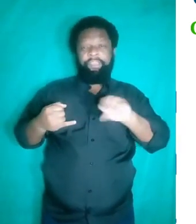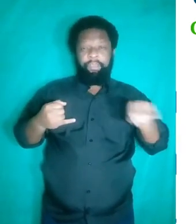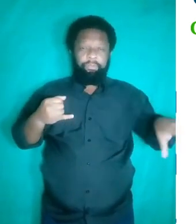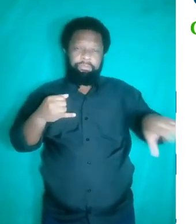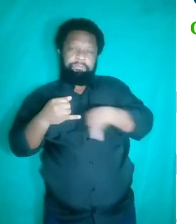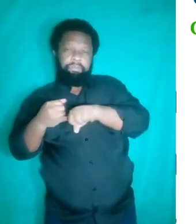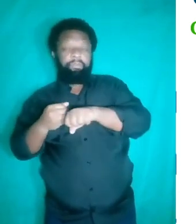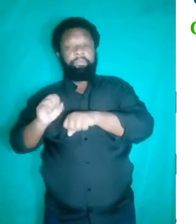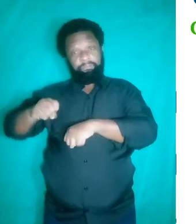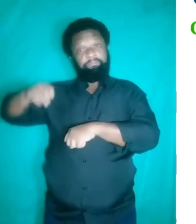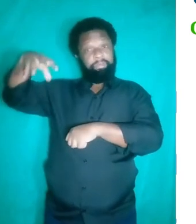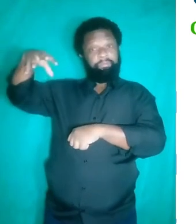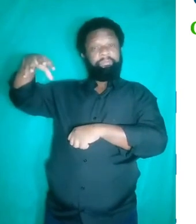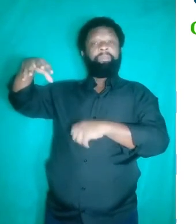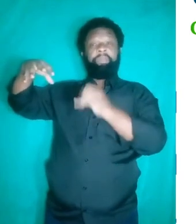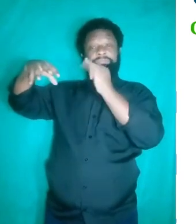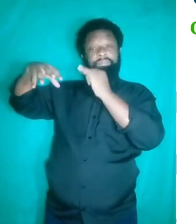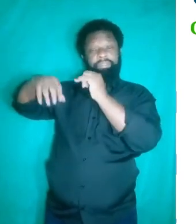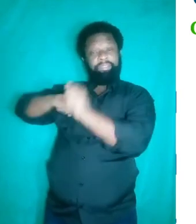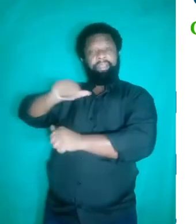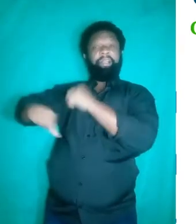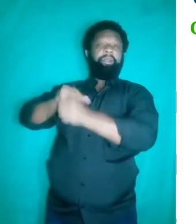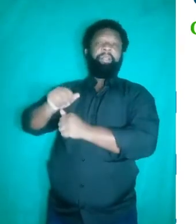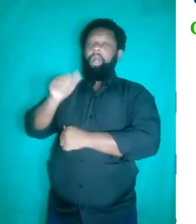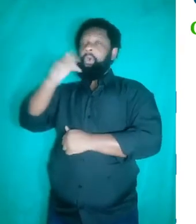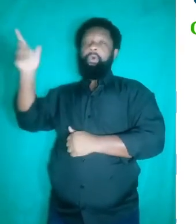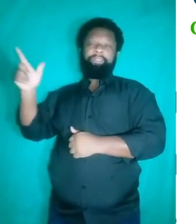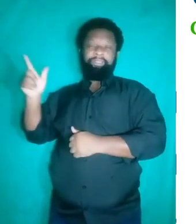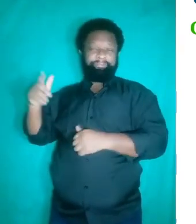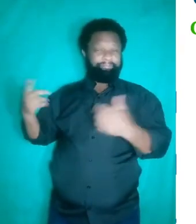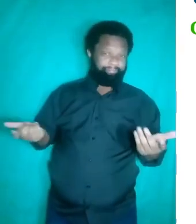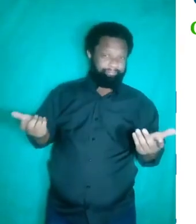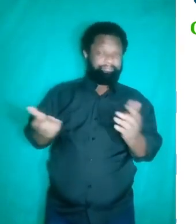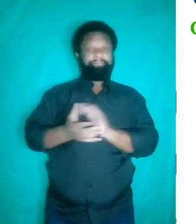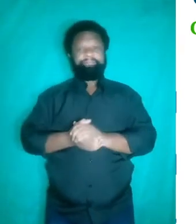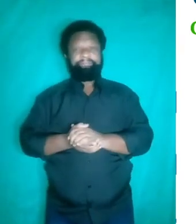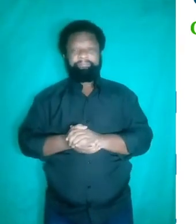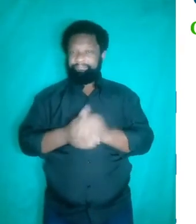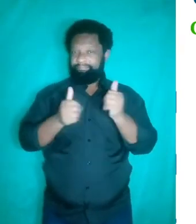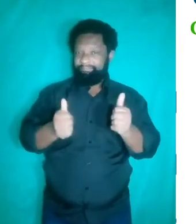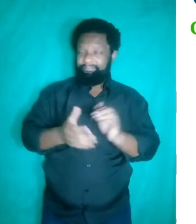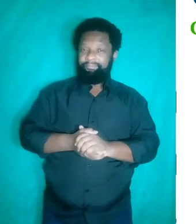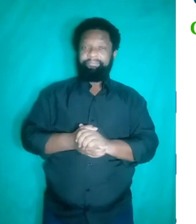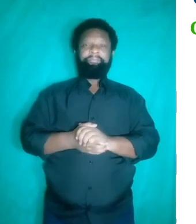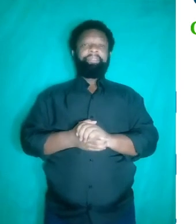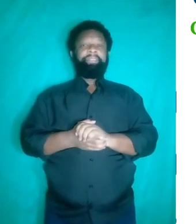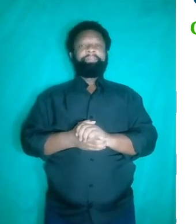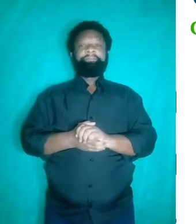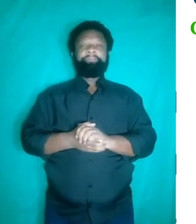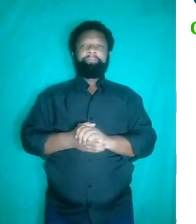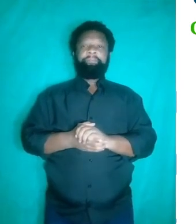corrente, que passa pela resistência, deixa ali a energia dela transformada em algum outro tipo de energia ou até energia elétrica mesmo,